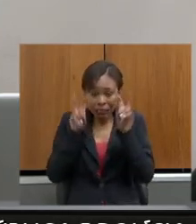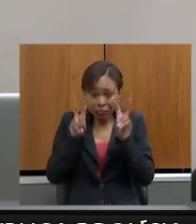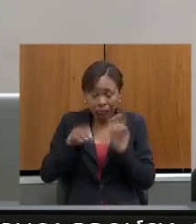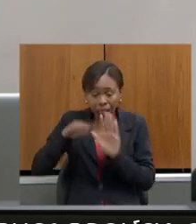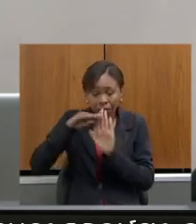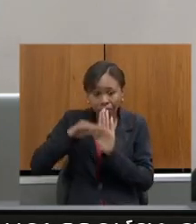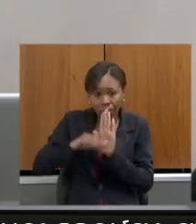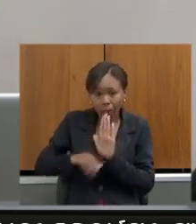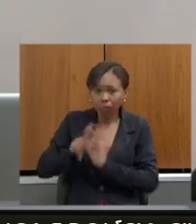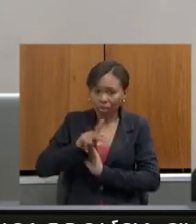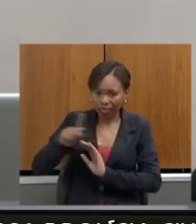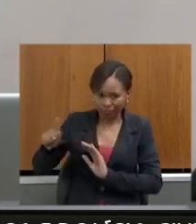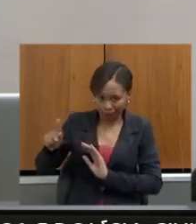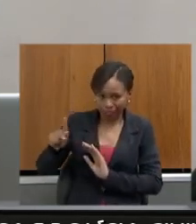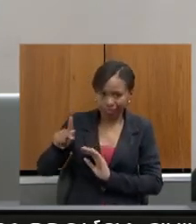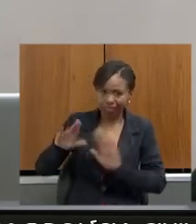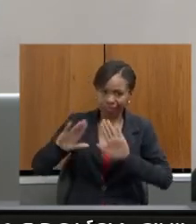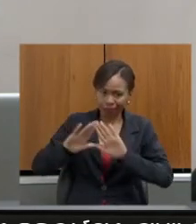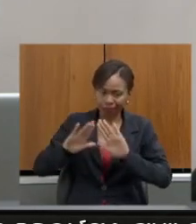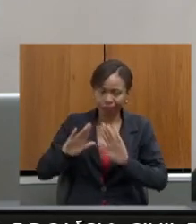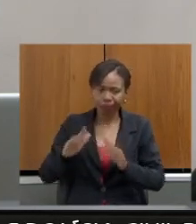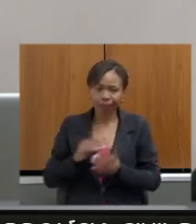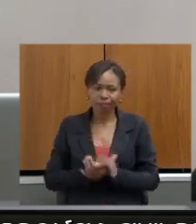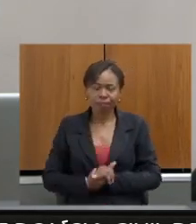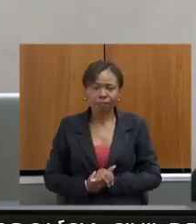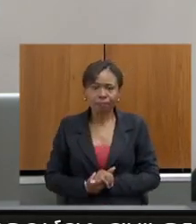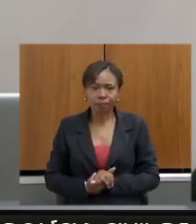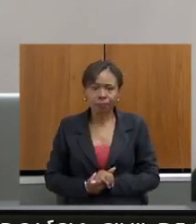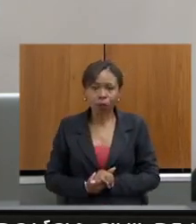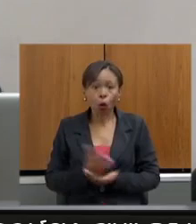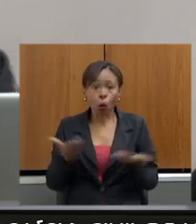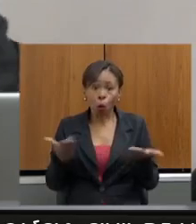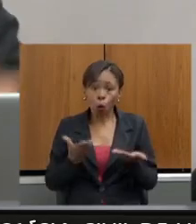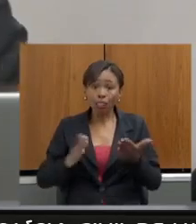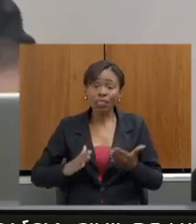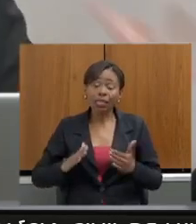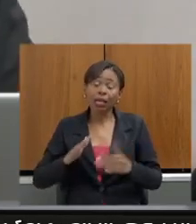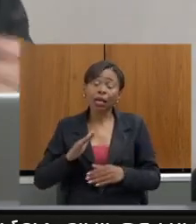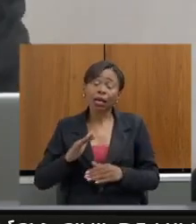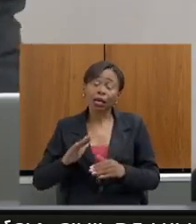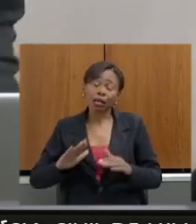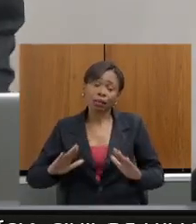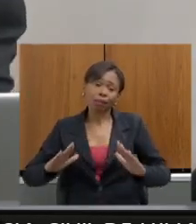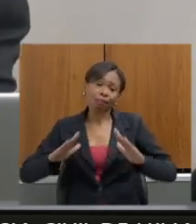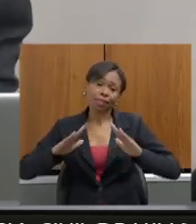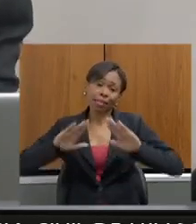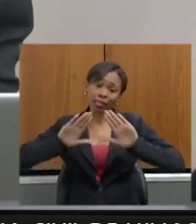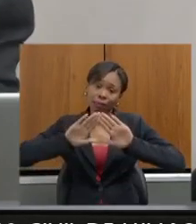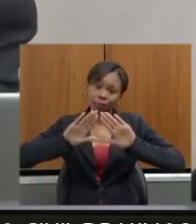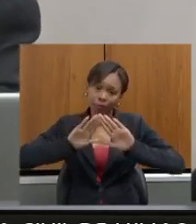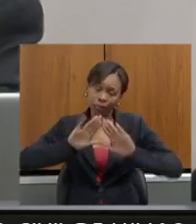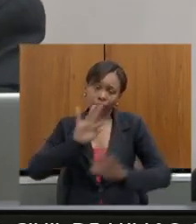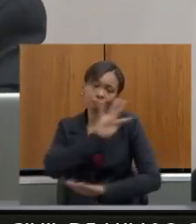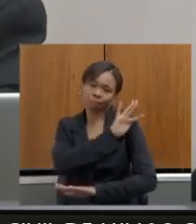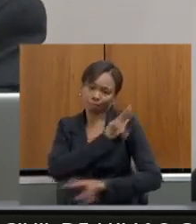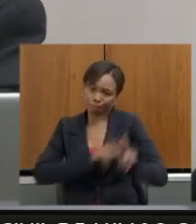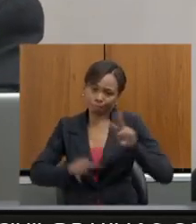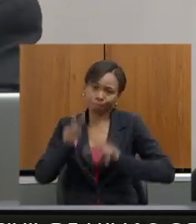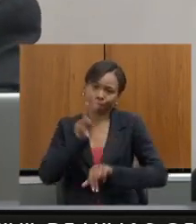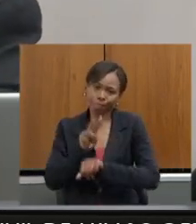Luzia da presidência da Assembleia é o Assembleia fiscaliza tem outro formato de audiência pública com o secretário